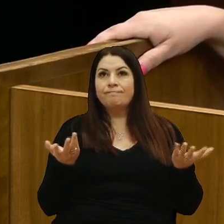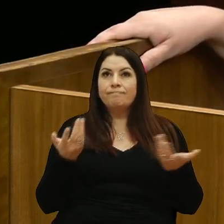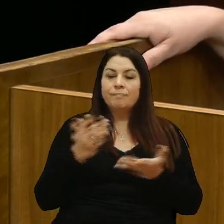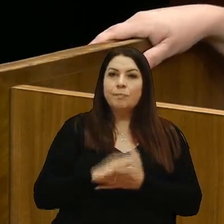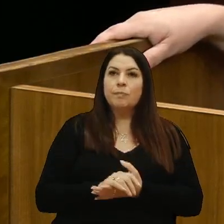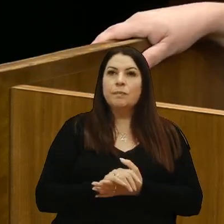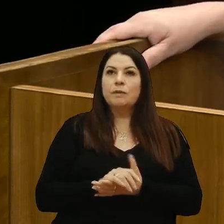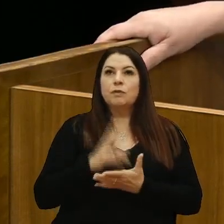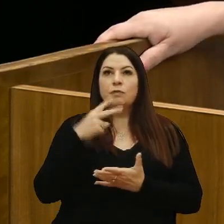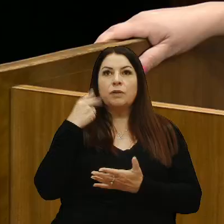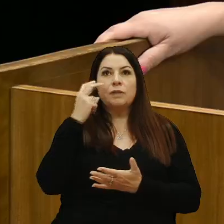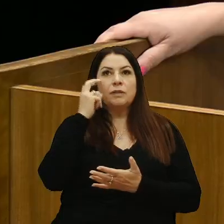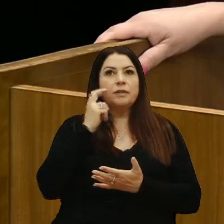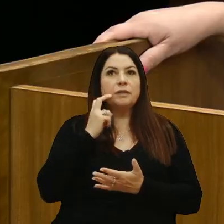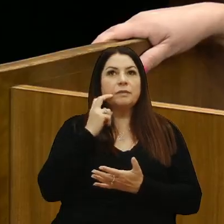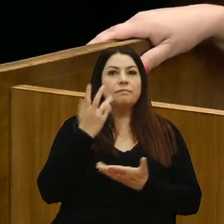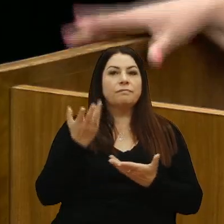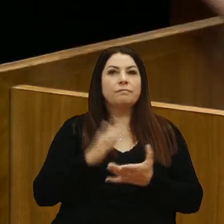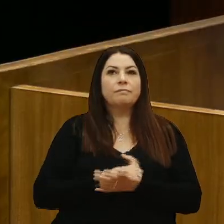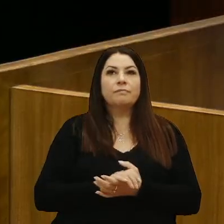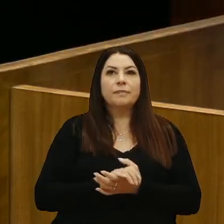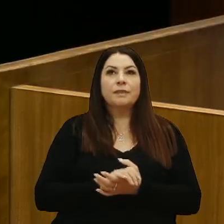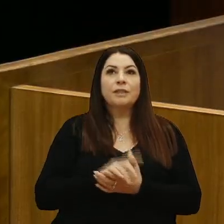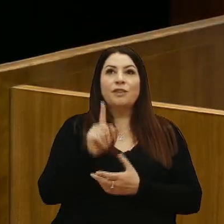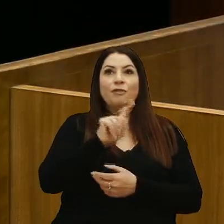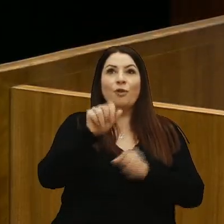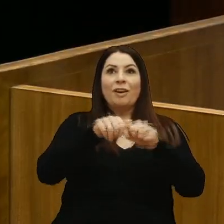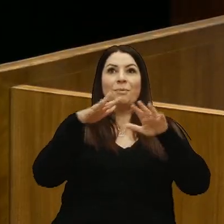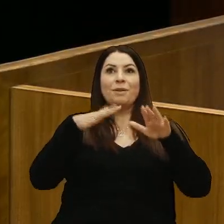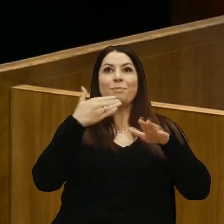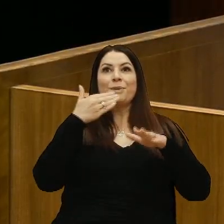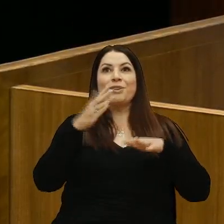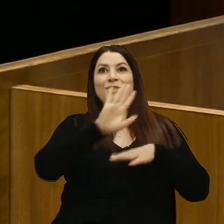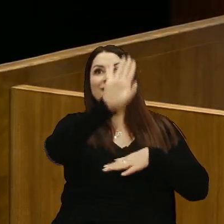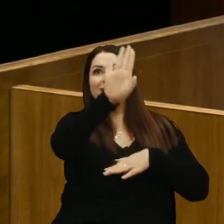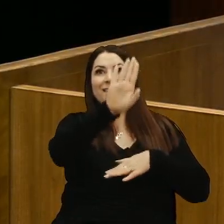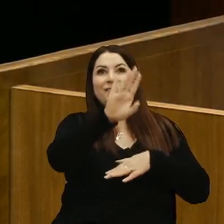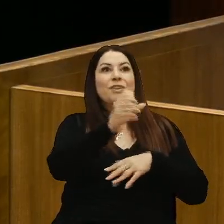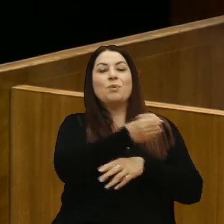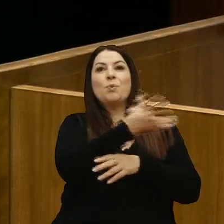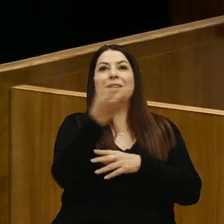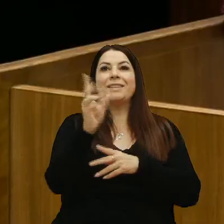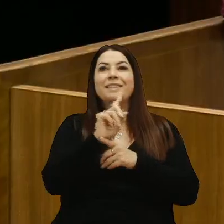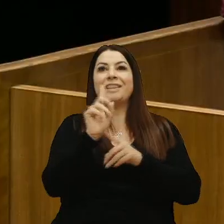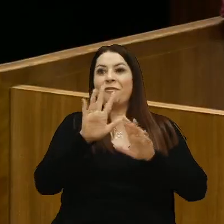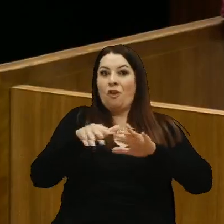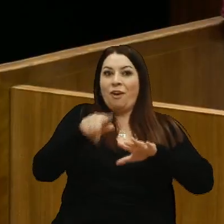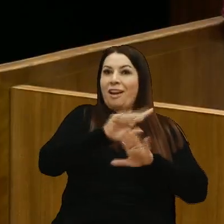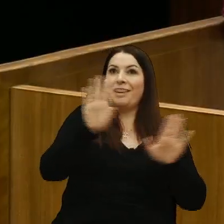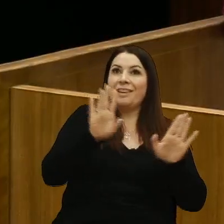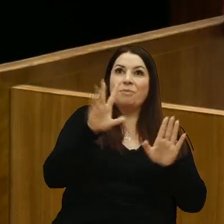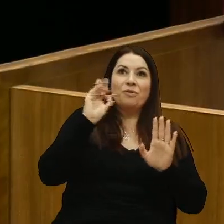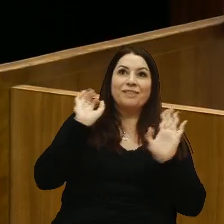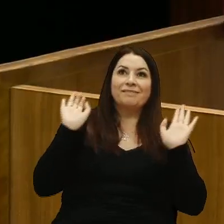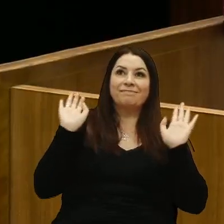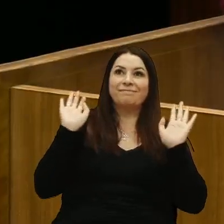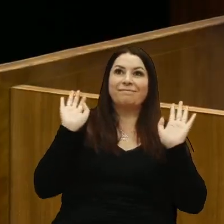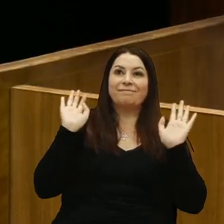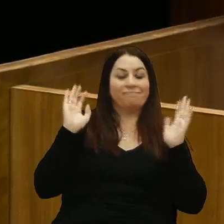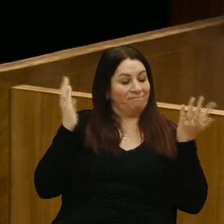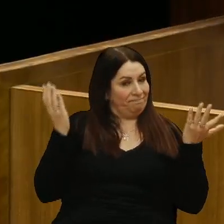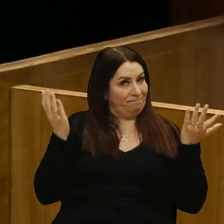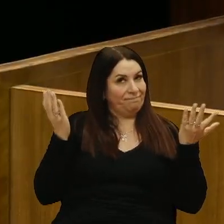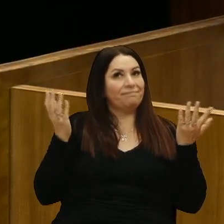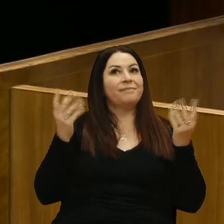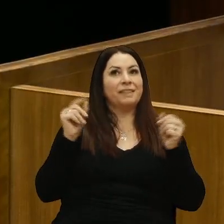Mas o vereador Daniel Santos não ficou nem no plenário, pediu a verificação de quórum, mas não ficou nem no plenário para ouvir. Mas